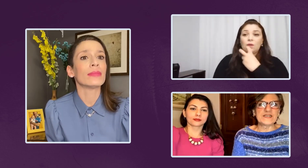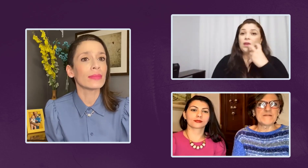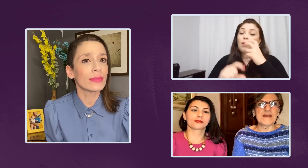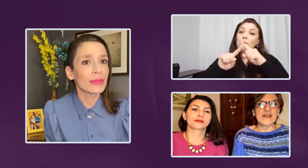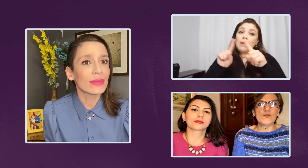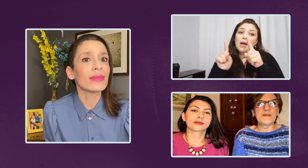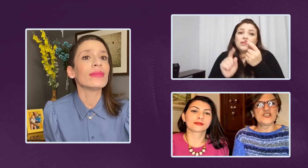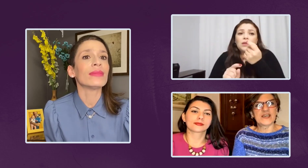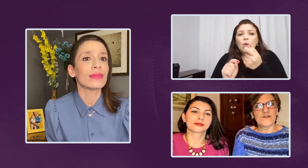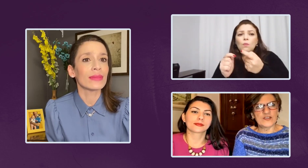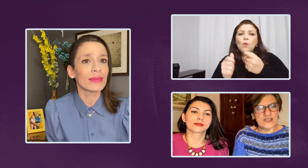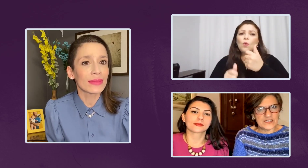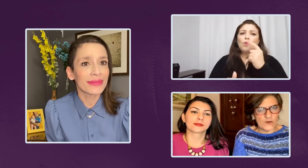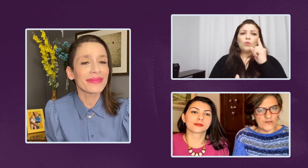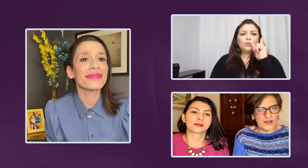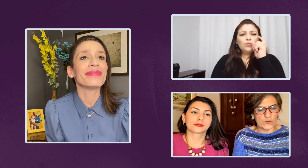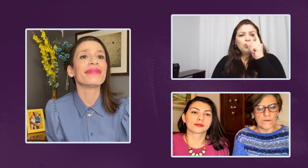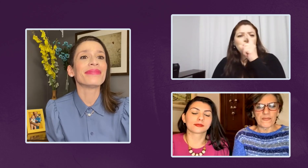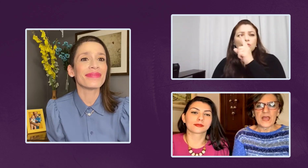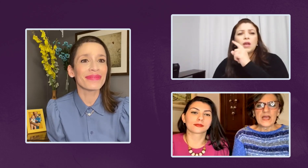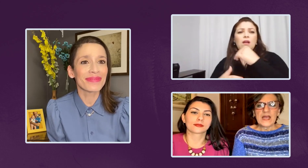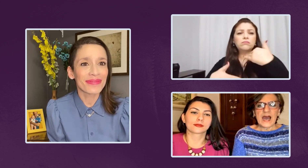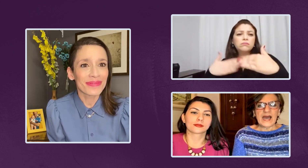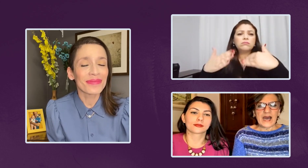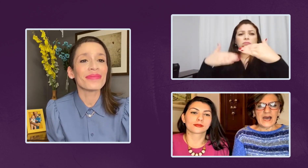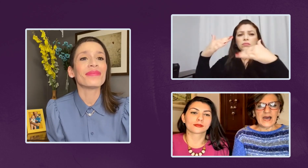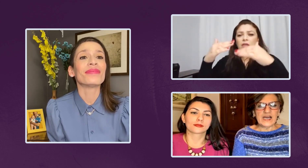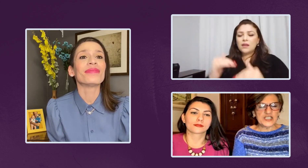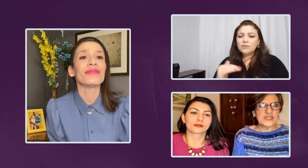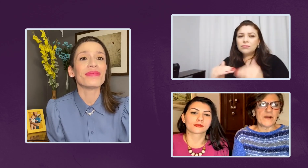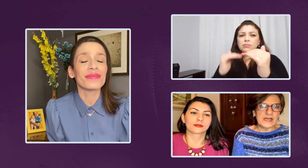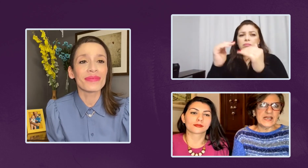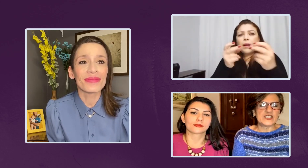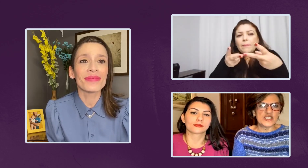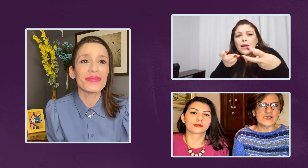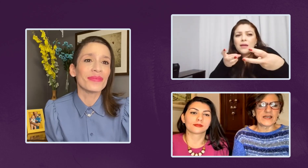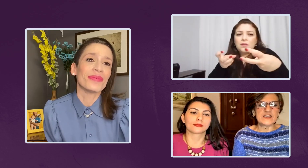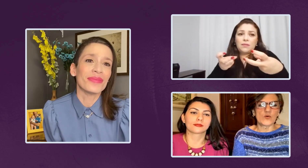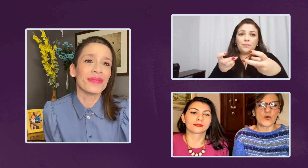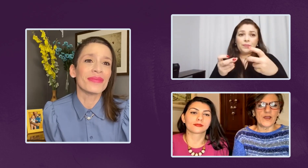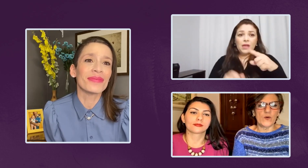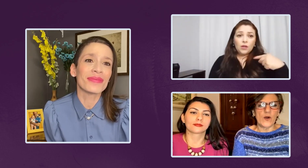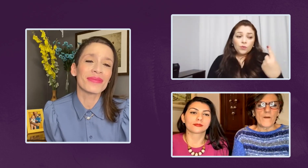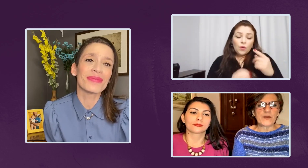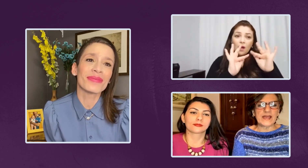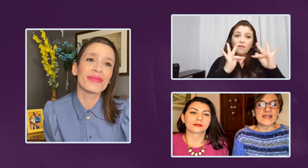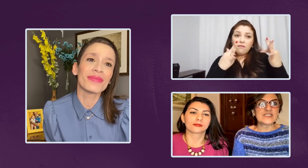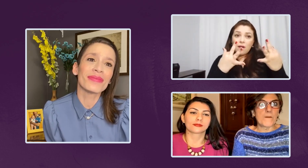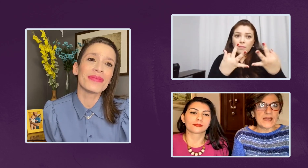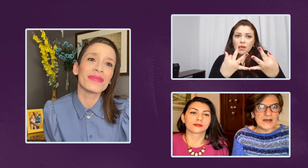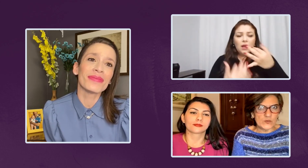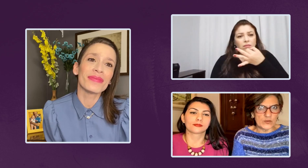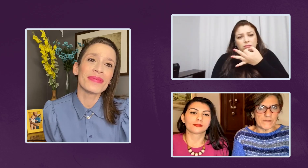foi percebendo à medida que ela foi se desenvolvendo. A gente, a família, acredita que isso ocorreu porque ela